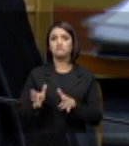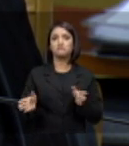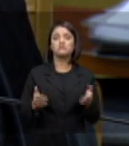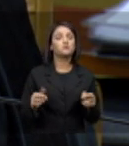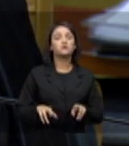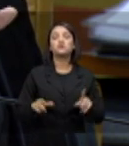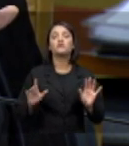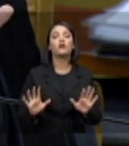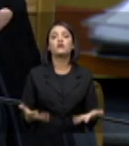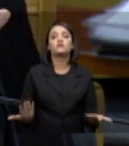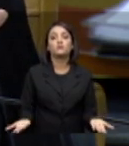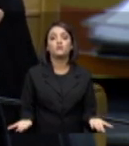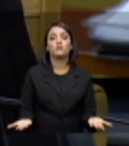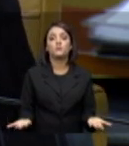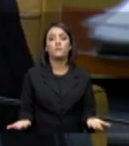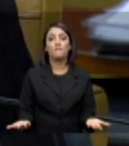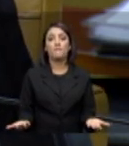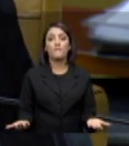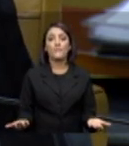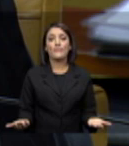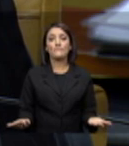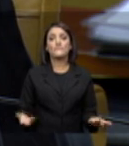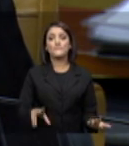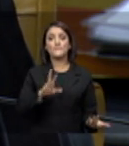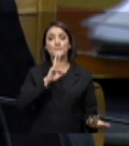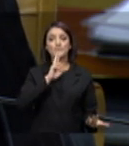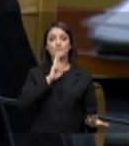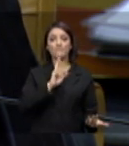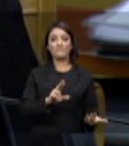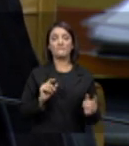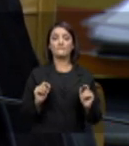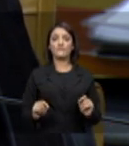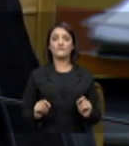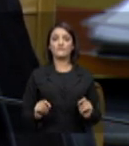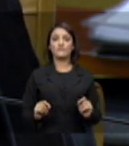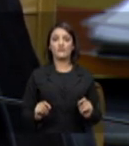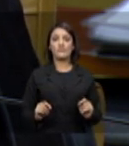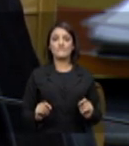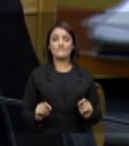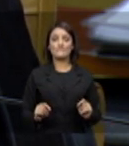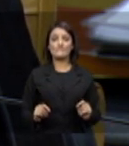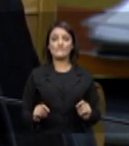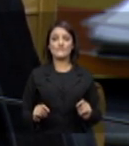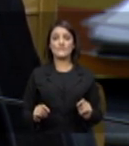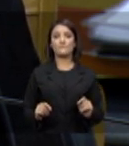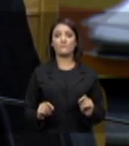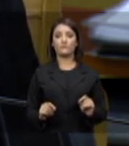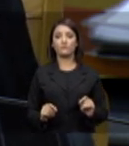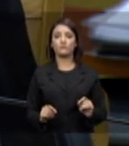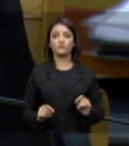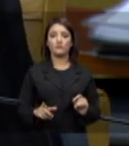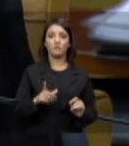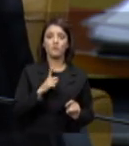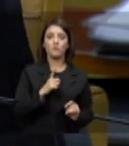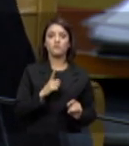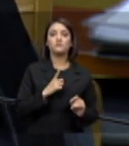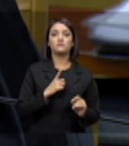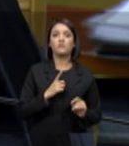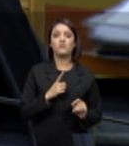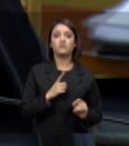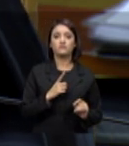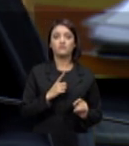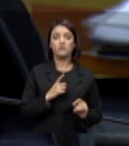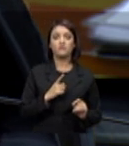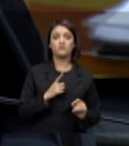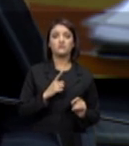oi e a resposta que a doutrina ea jurisprudência dão para isso é